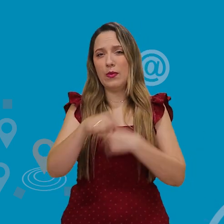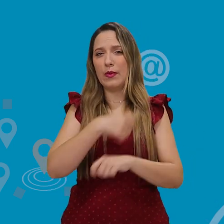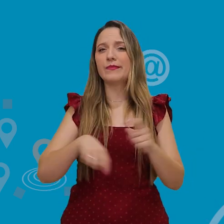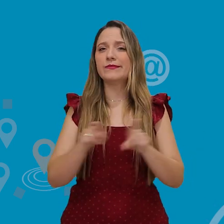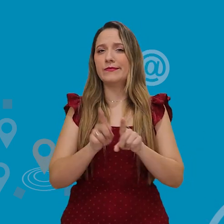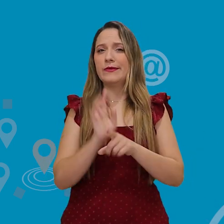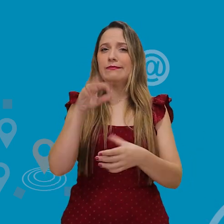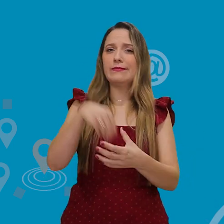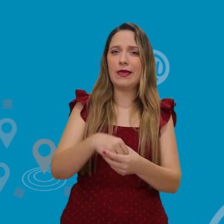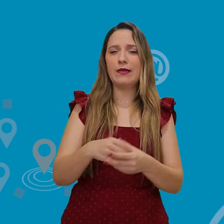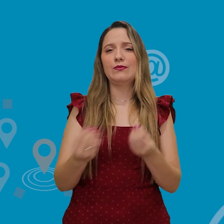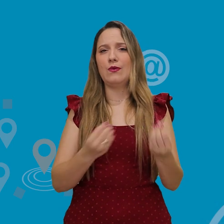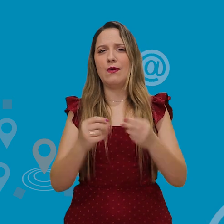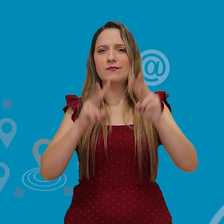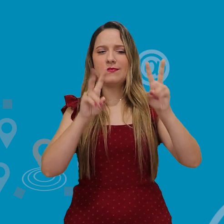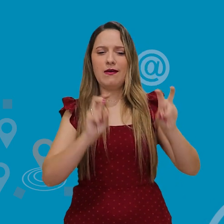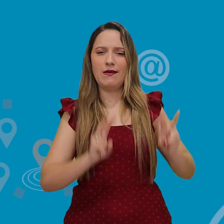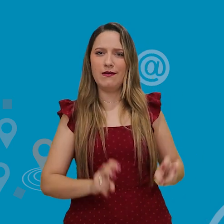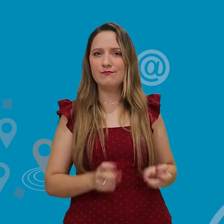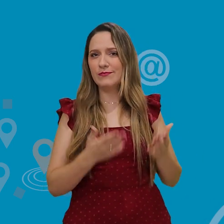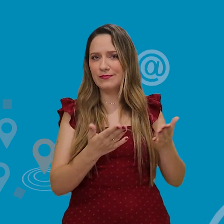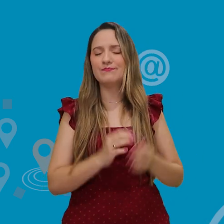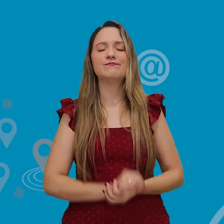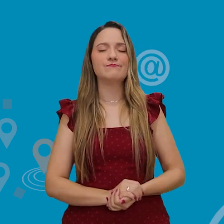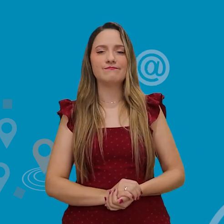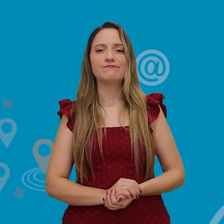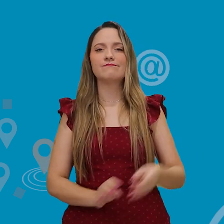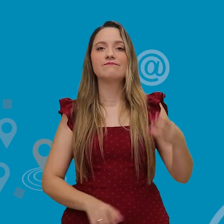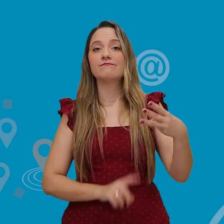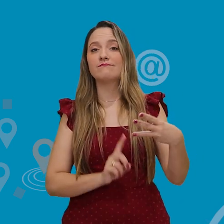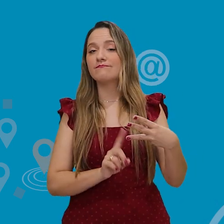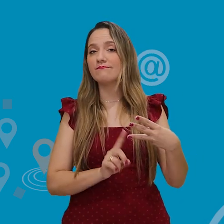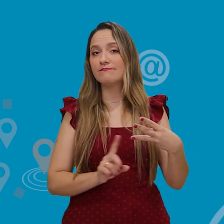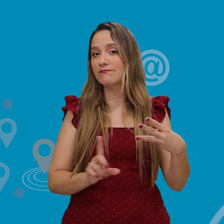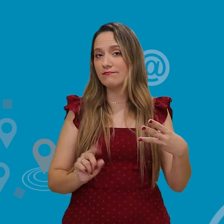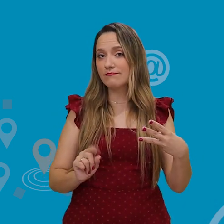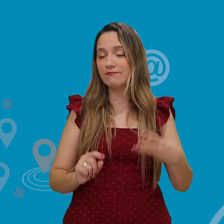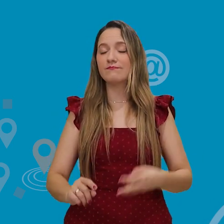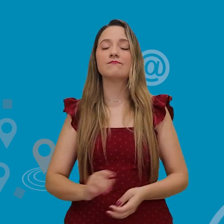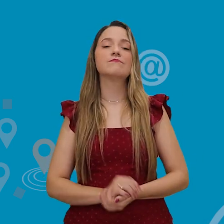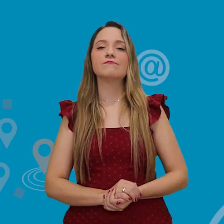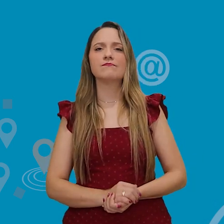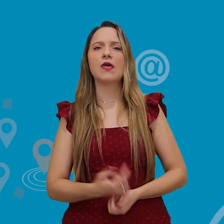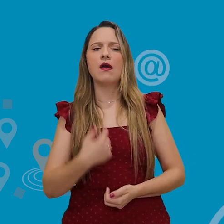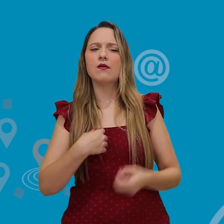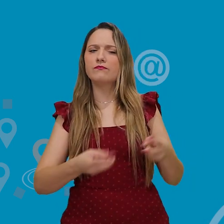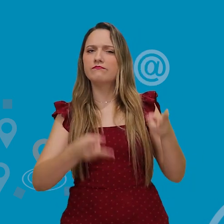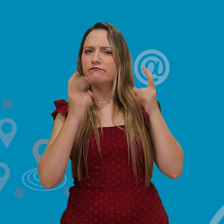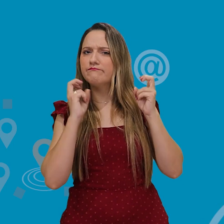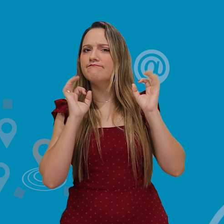questões socioeconômicas que são envolvidas também dentro desses determinados temas, né. O terceiro